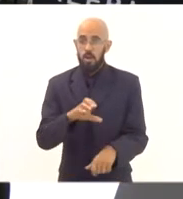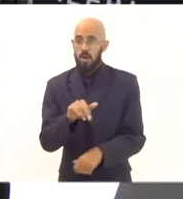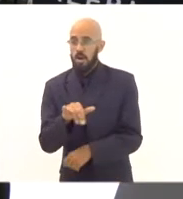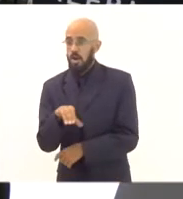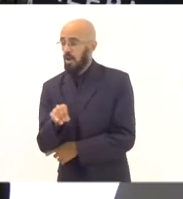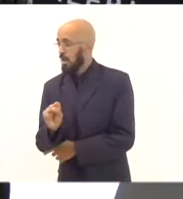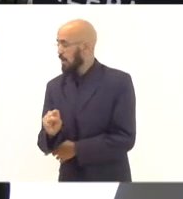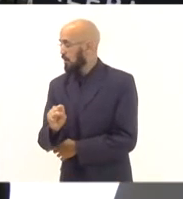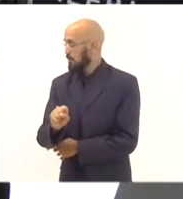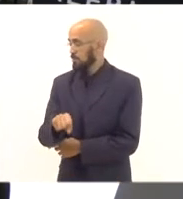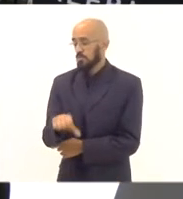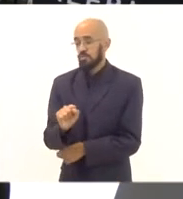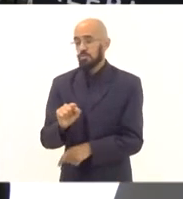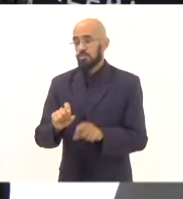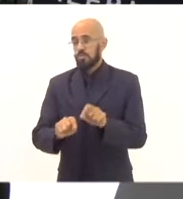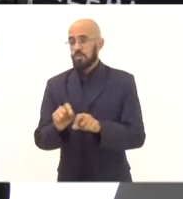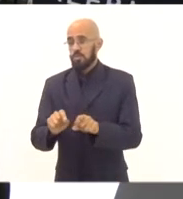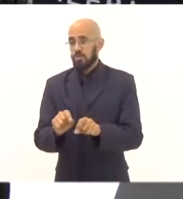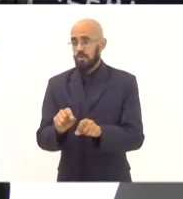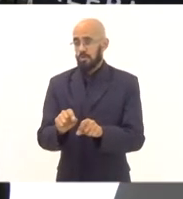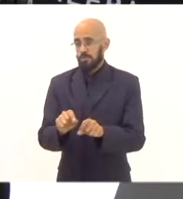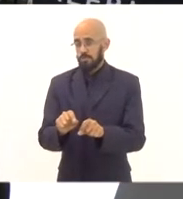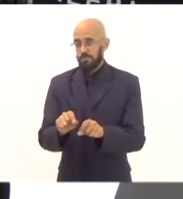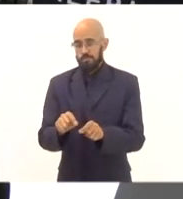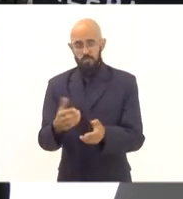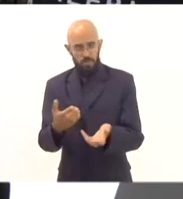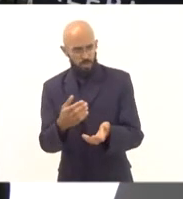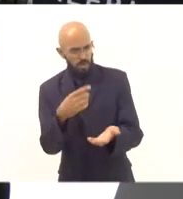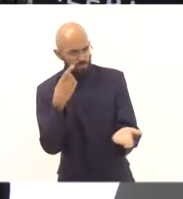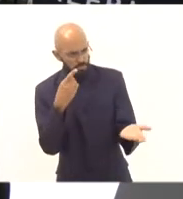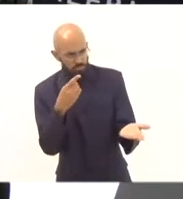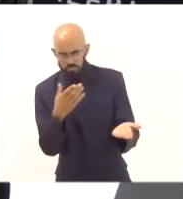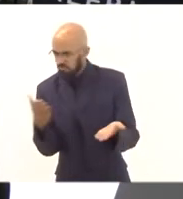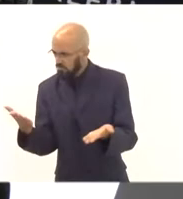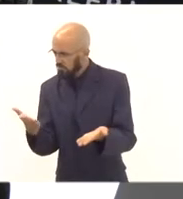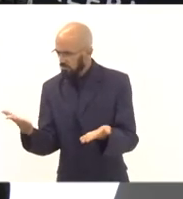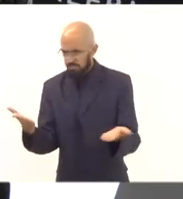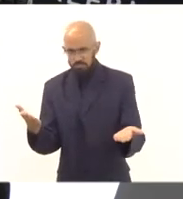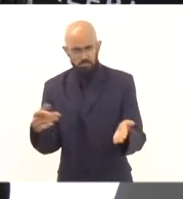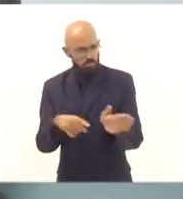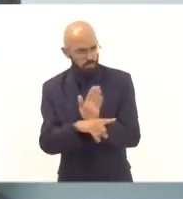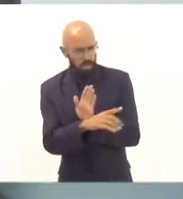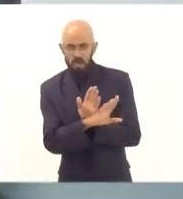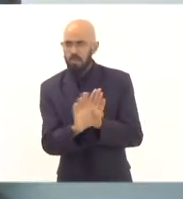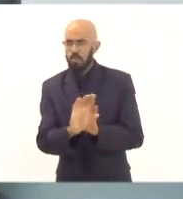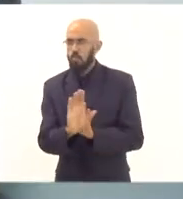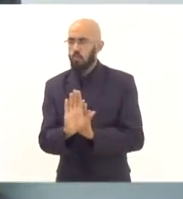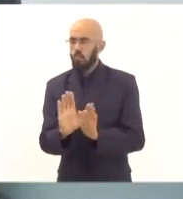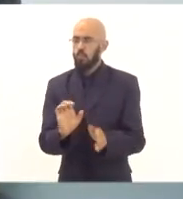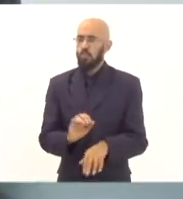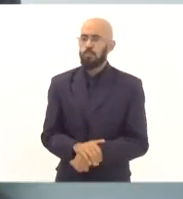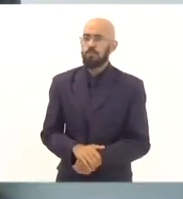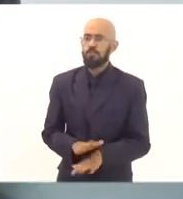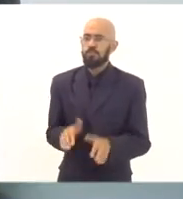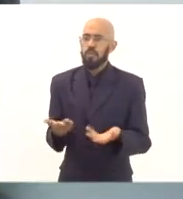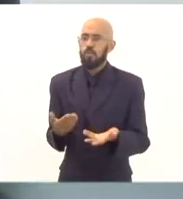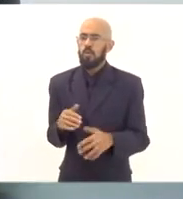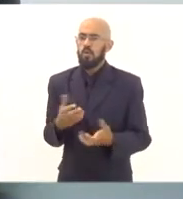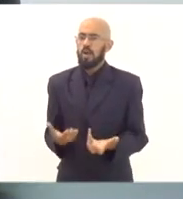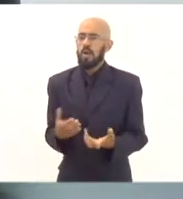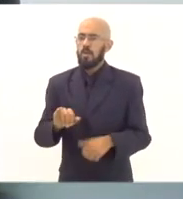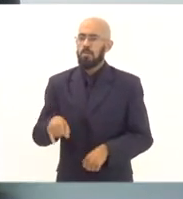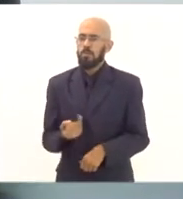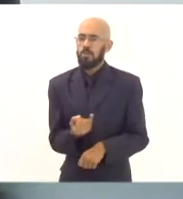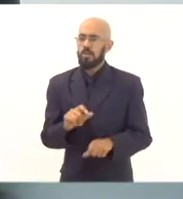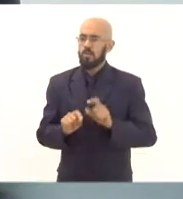mais alguma pergunta Deputado não Não muito obrigado eu queria aproveitar né como